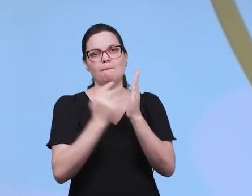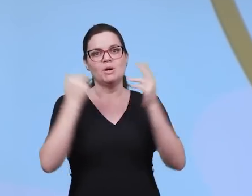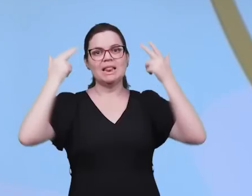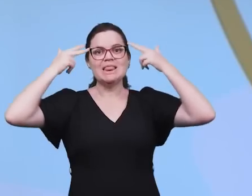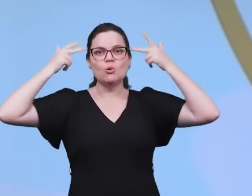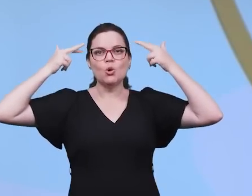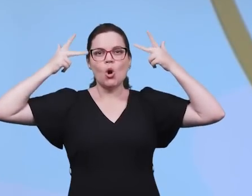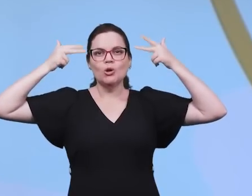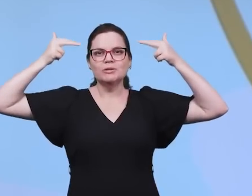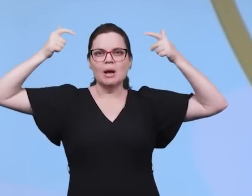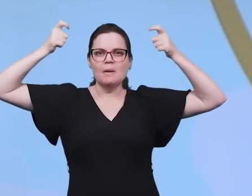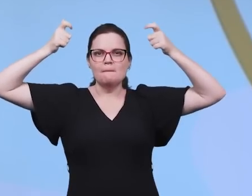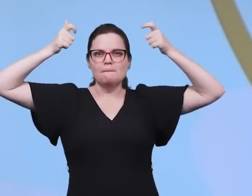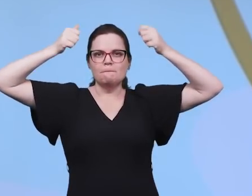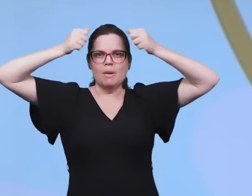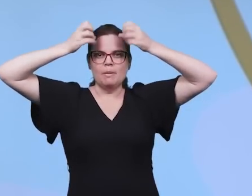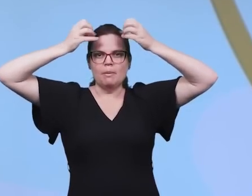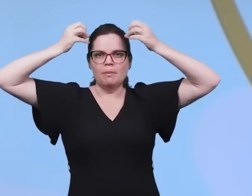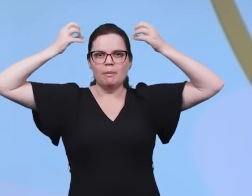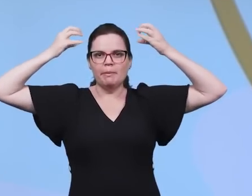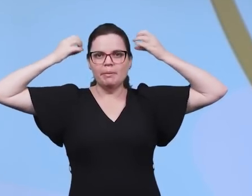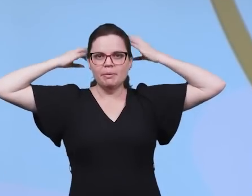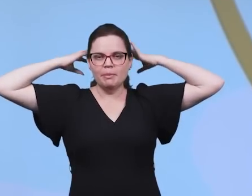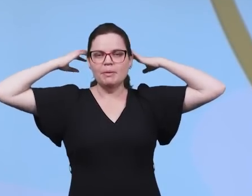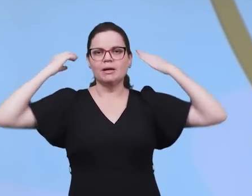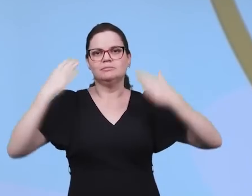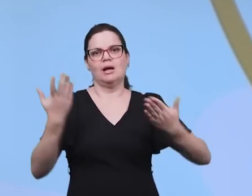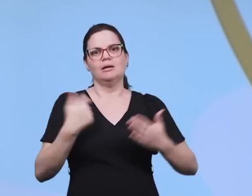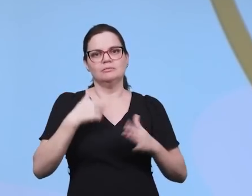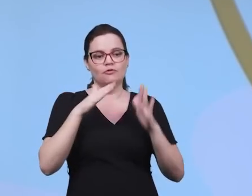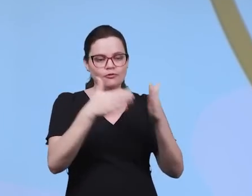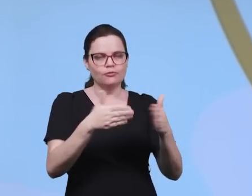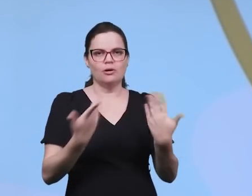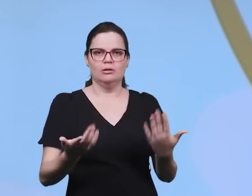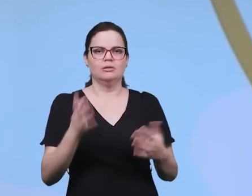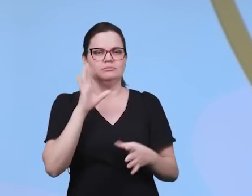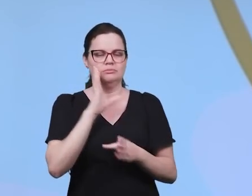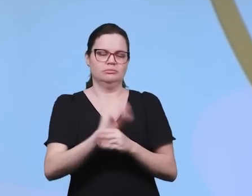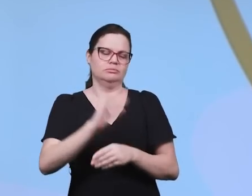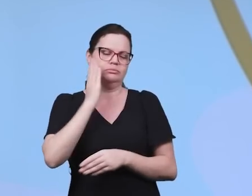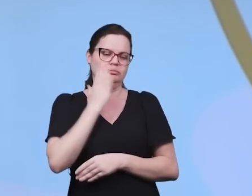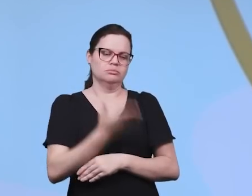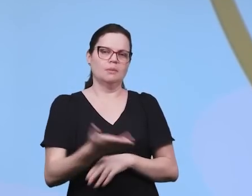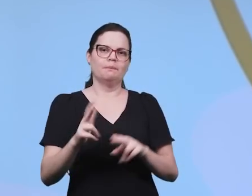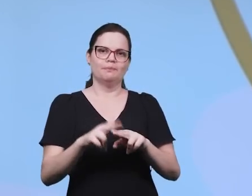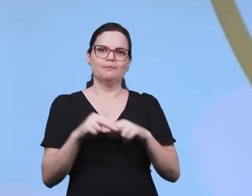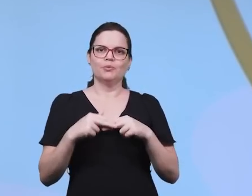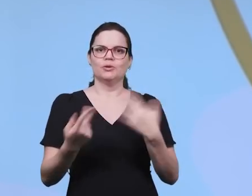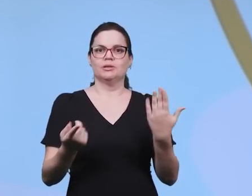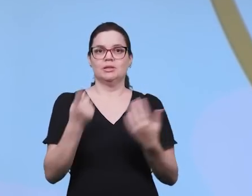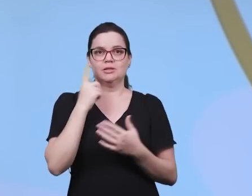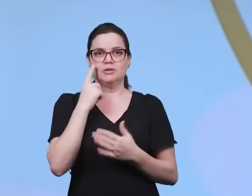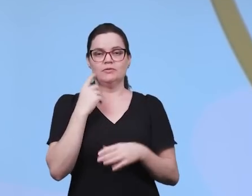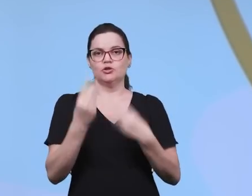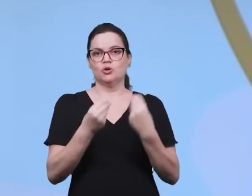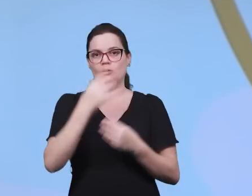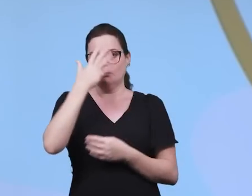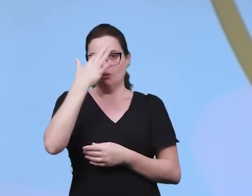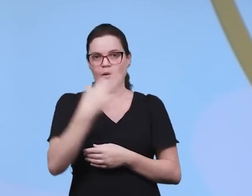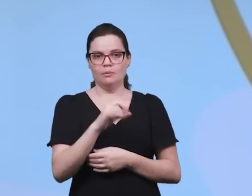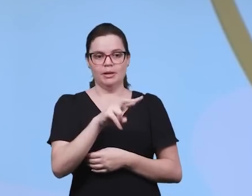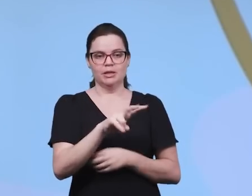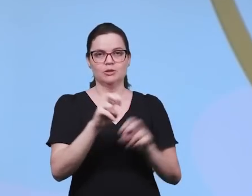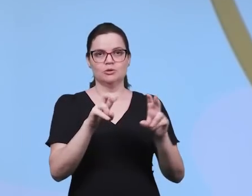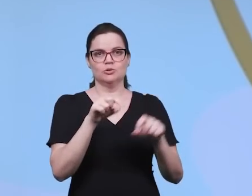maior de neurônios, e aí vai ser levado em consideração esse entendimento. Aí, então, com isso, a gente está aumentando a